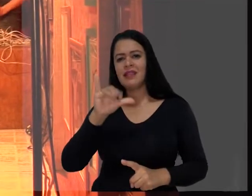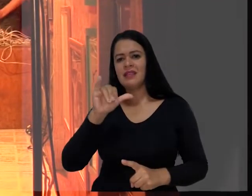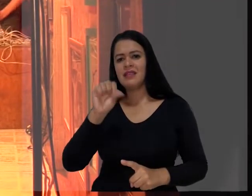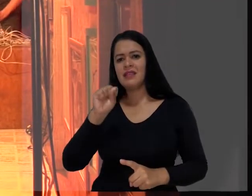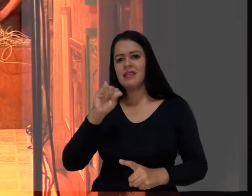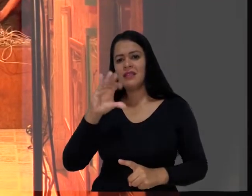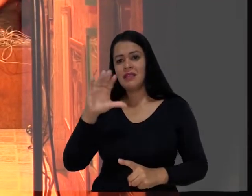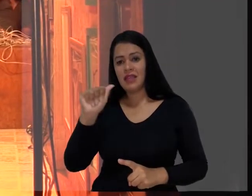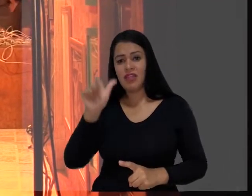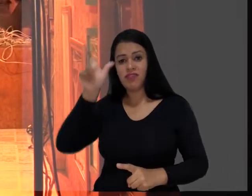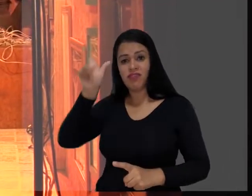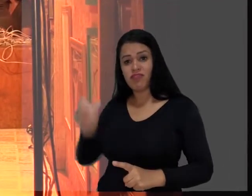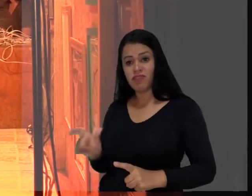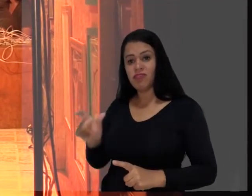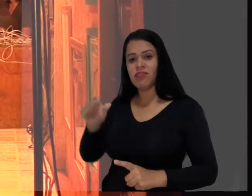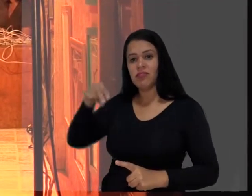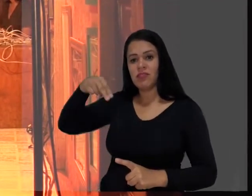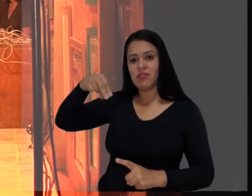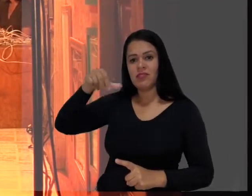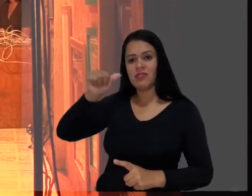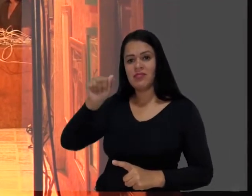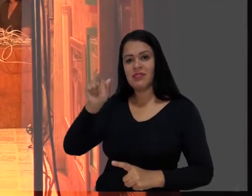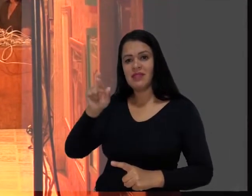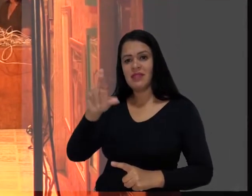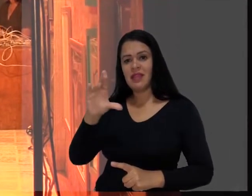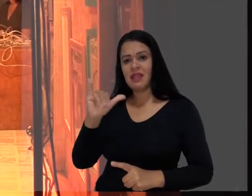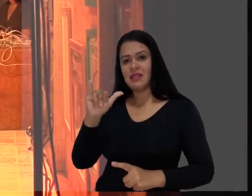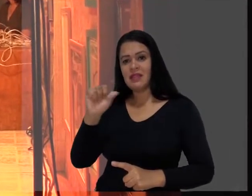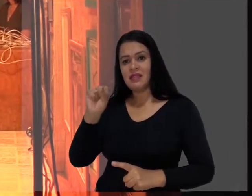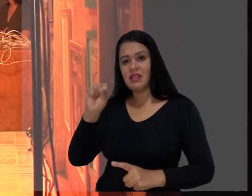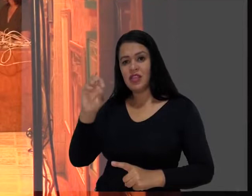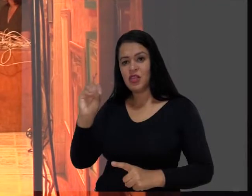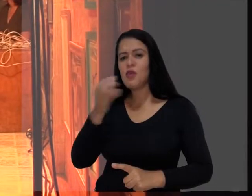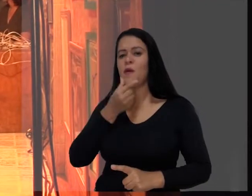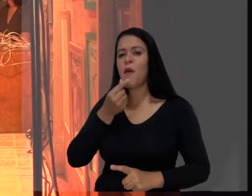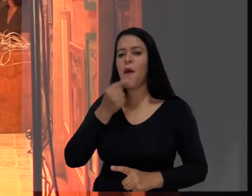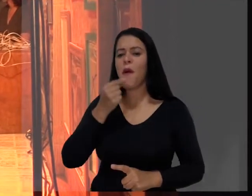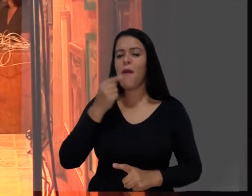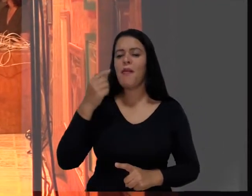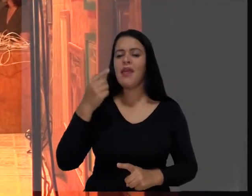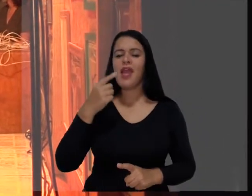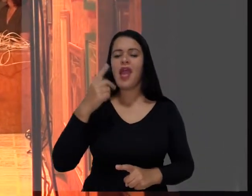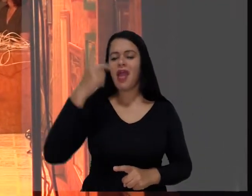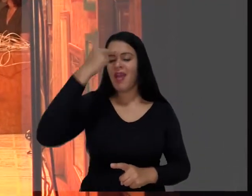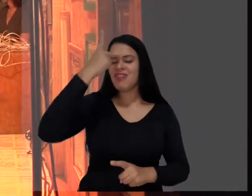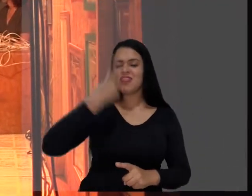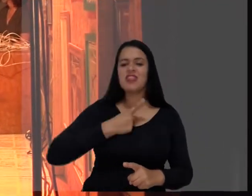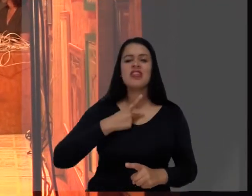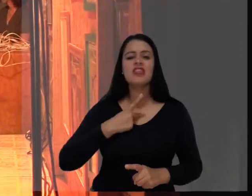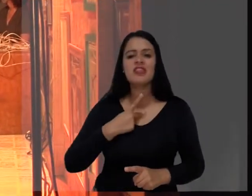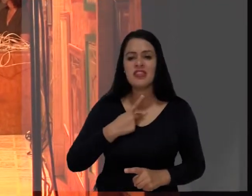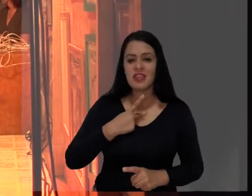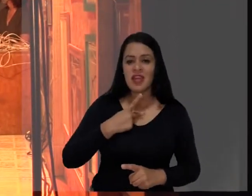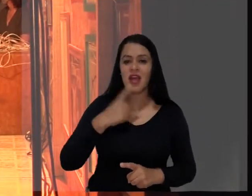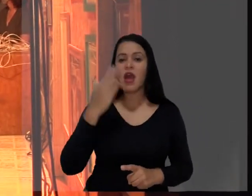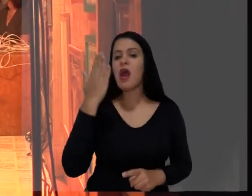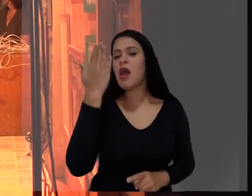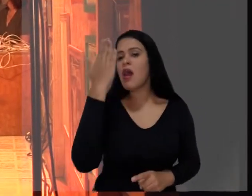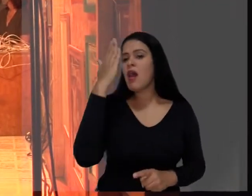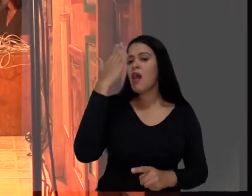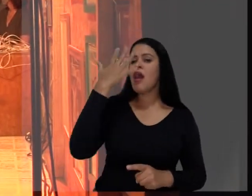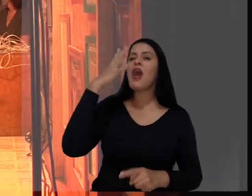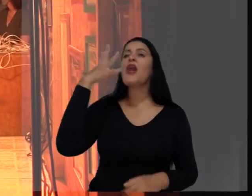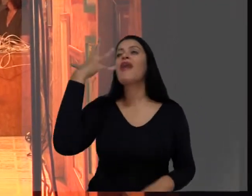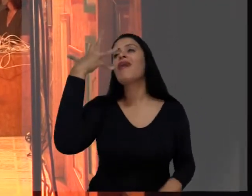de Narciso, aquele jovem, belo homem que se apaixona por si mesmo e morre olhando para sua